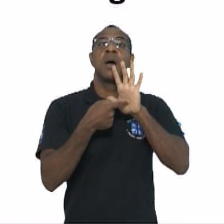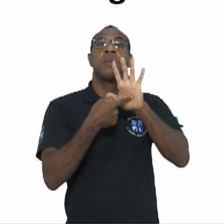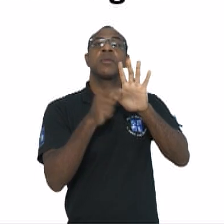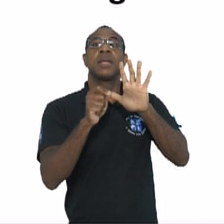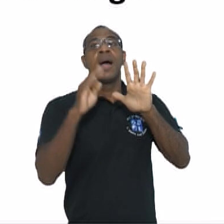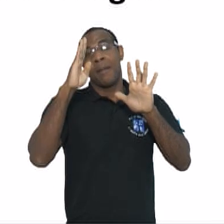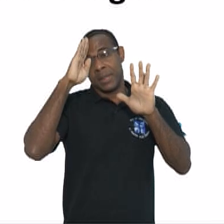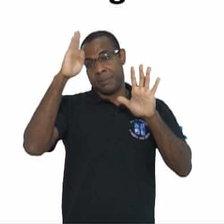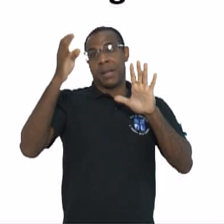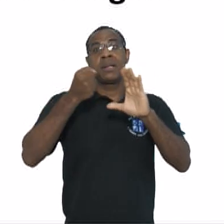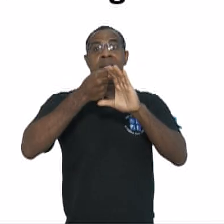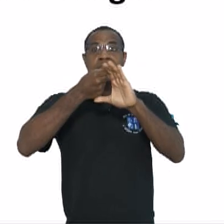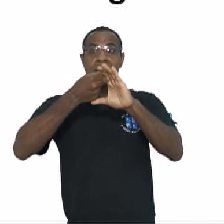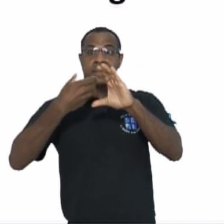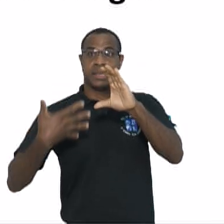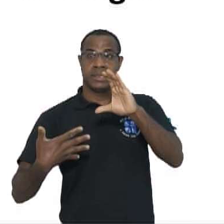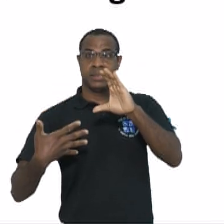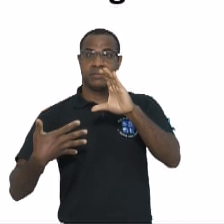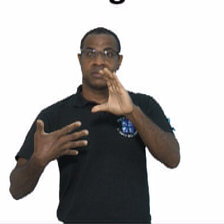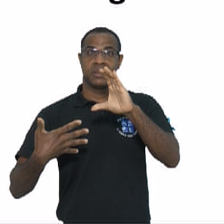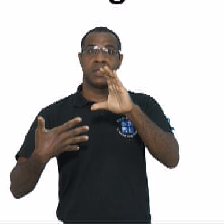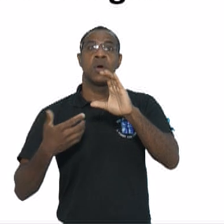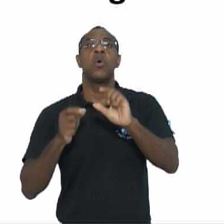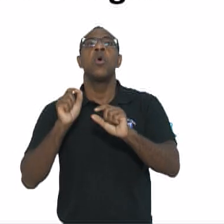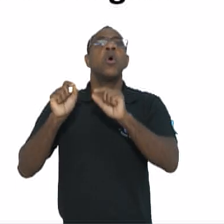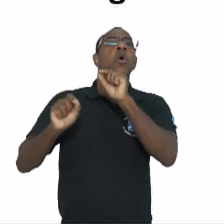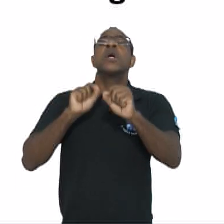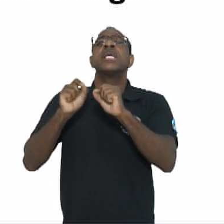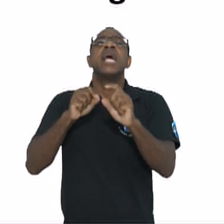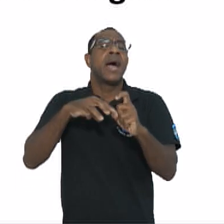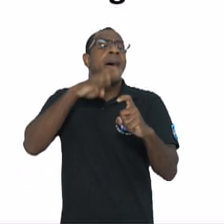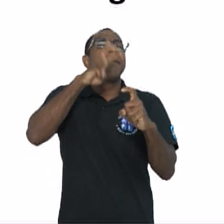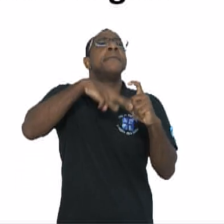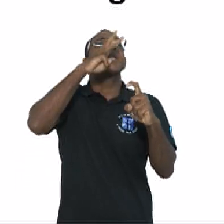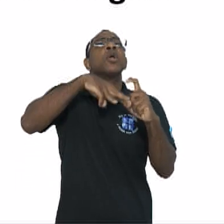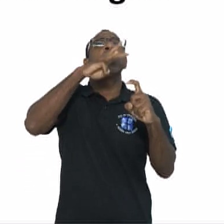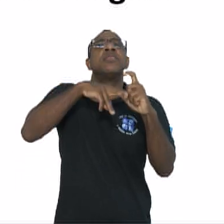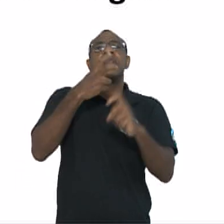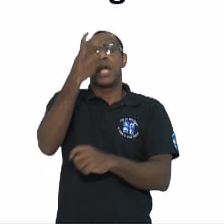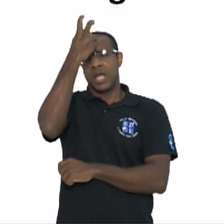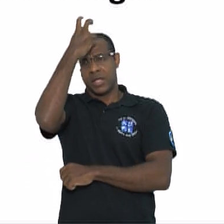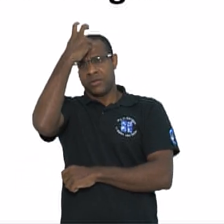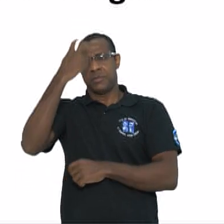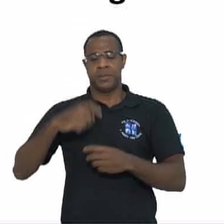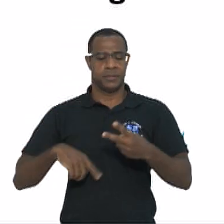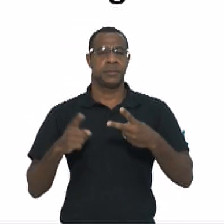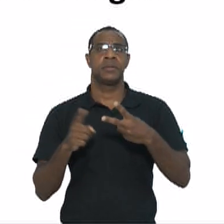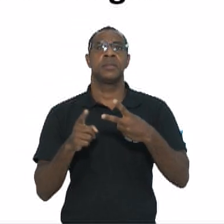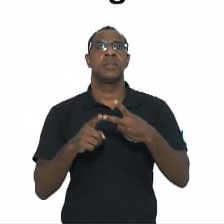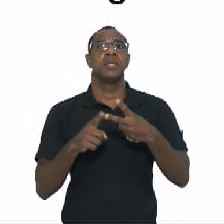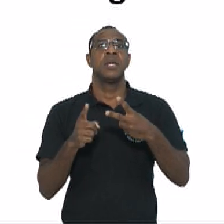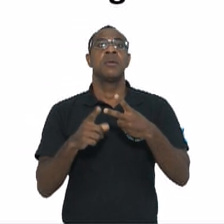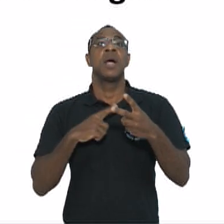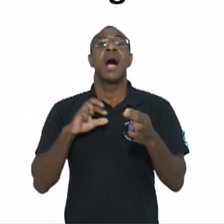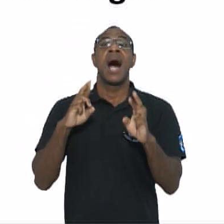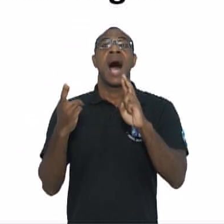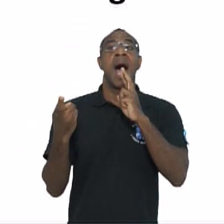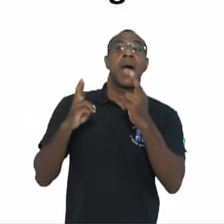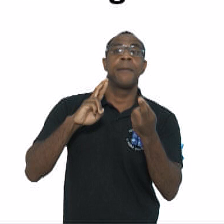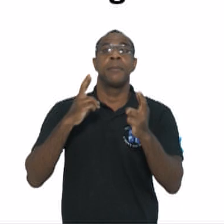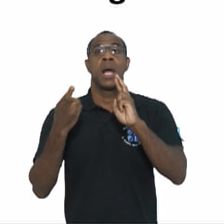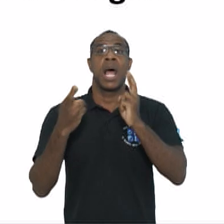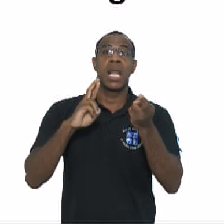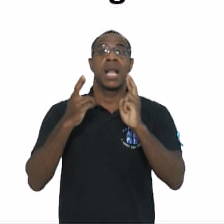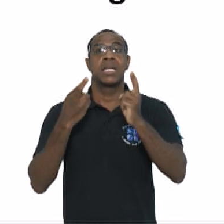principais características, como que era a mitologia egípcia. 2. Apontar a relação entre o imaginário